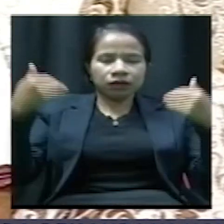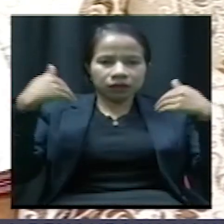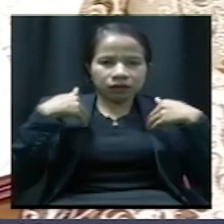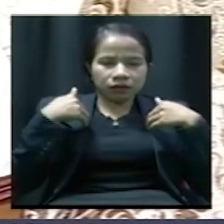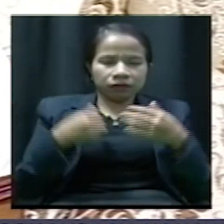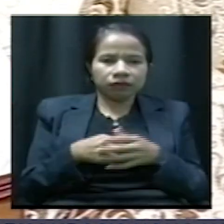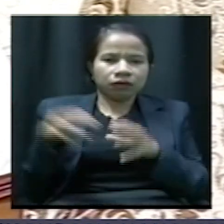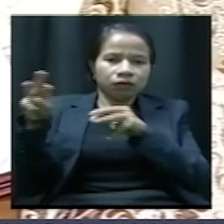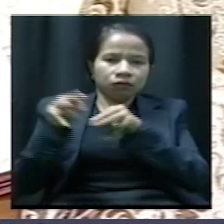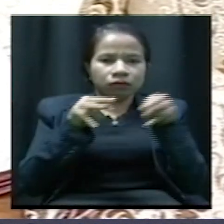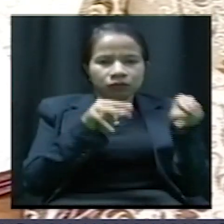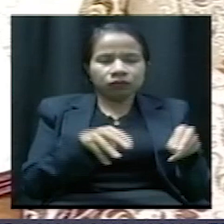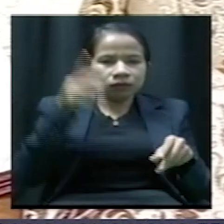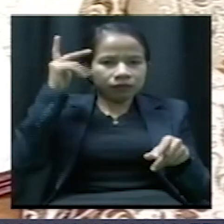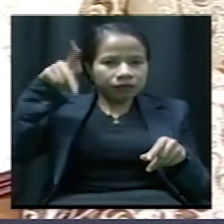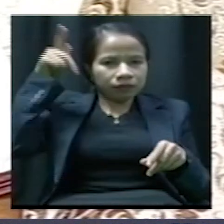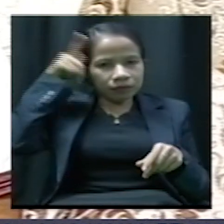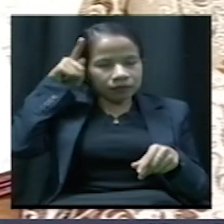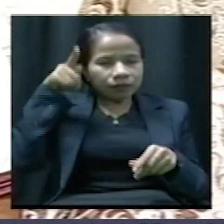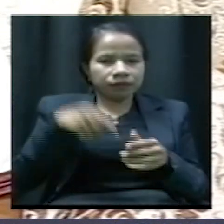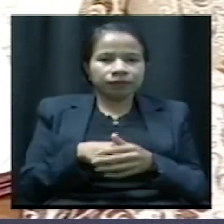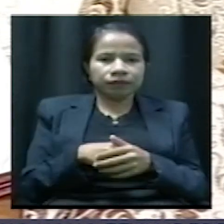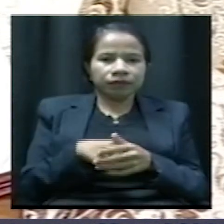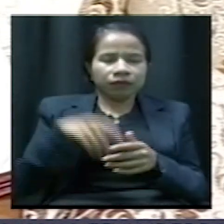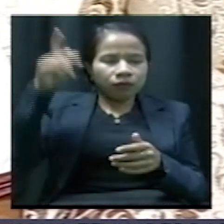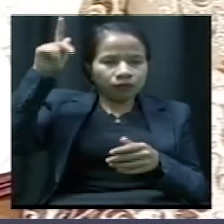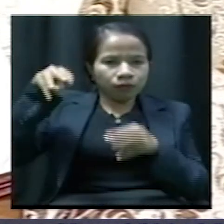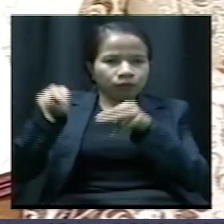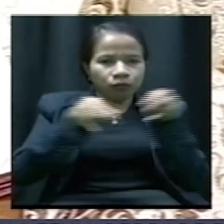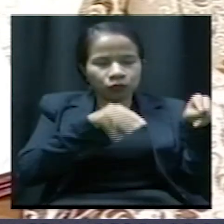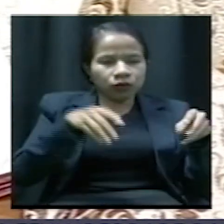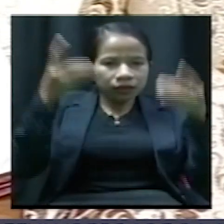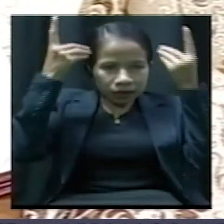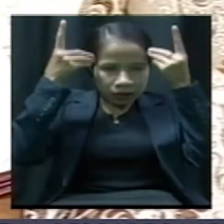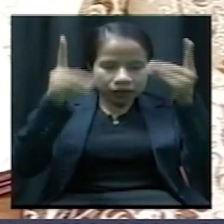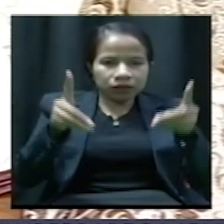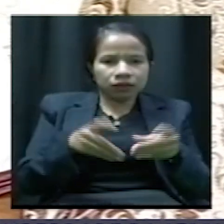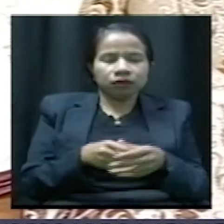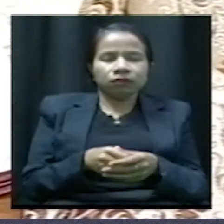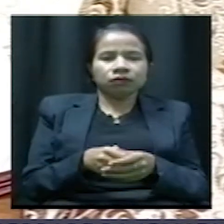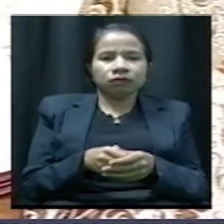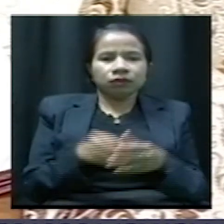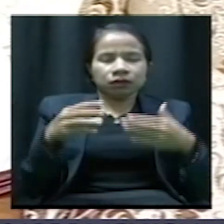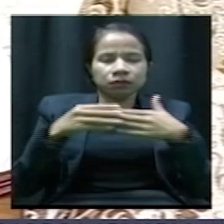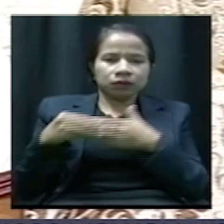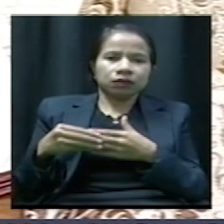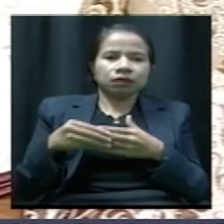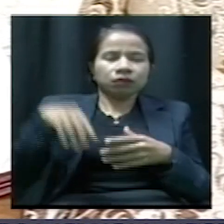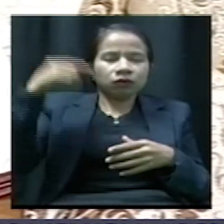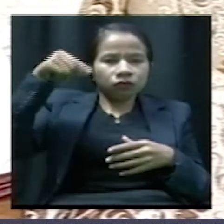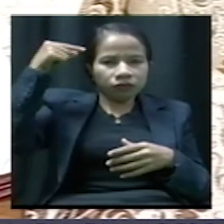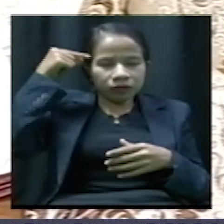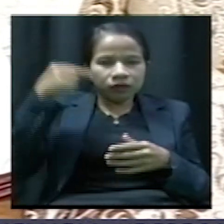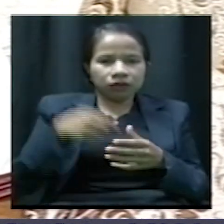que hamosu be mudança política ruma mudança decisão sira ba liliu ba in estado governo